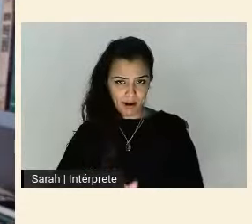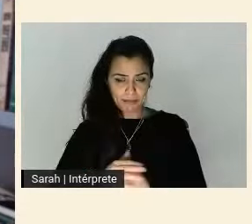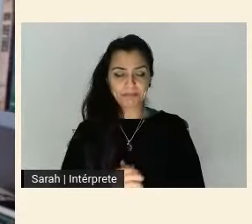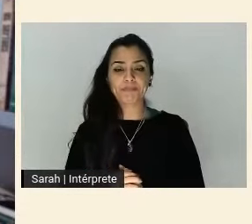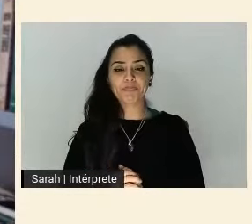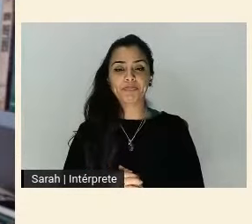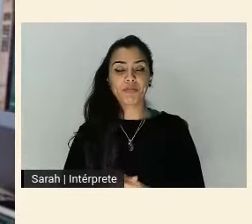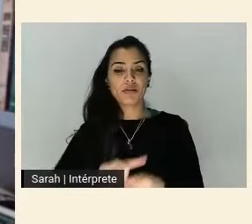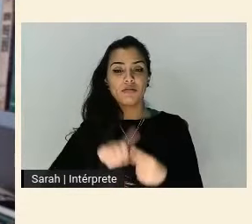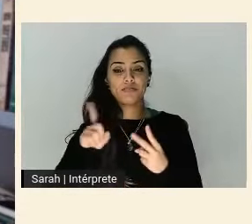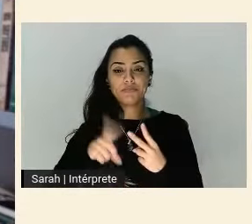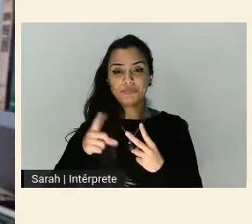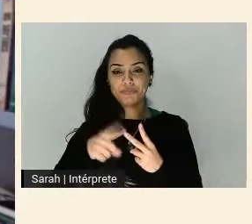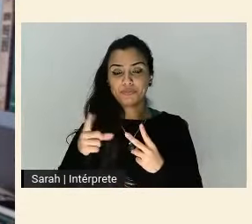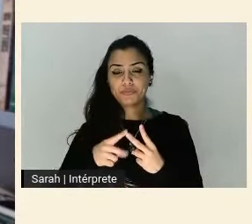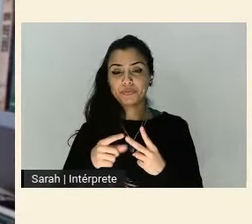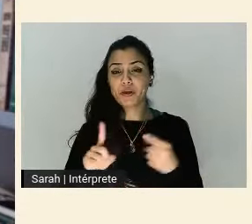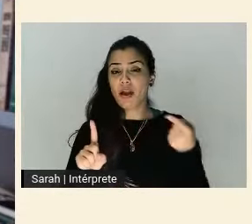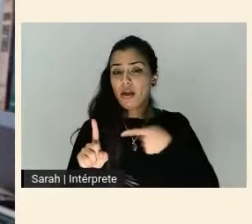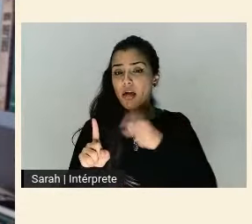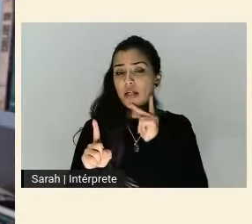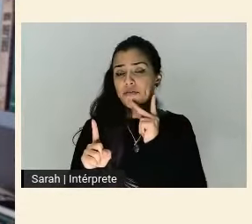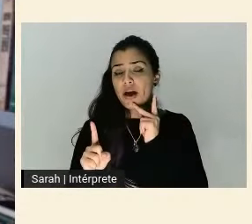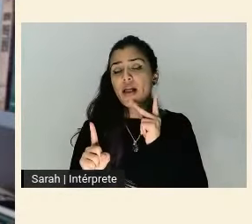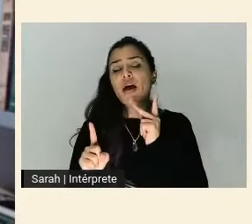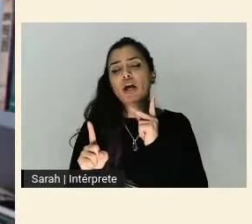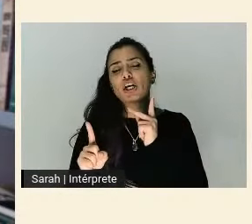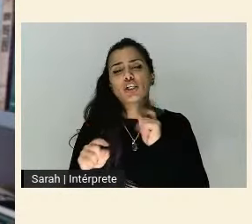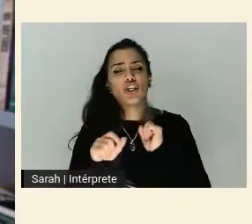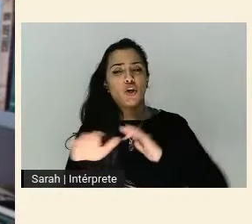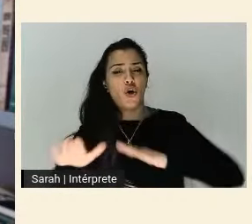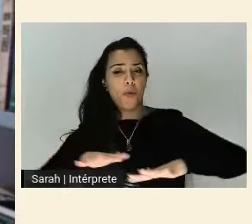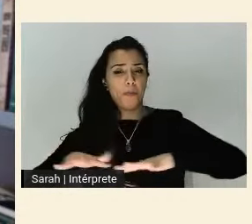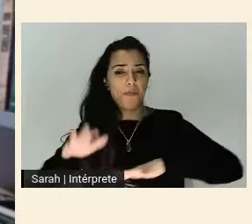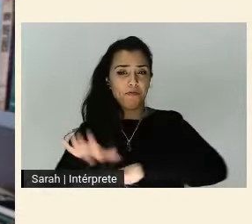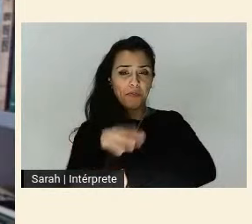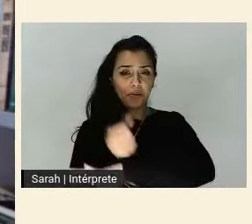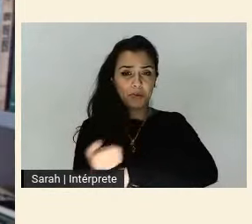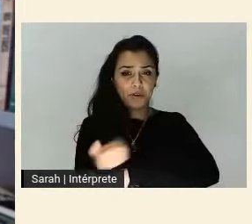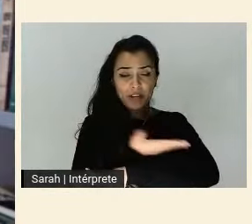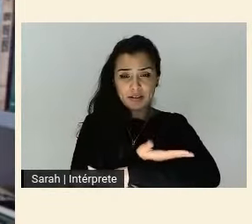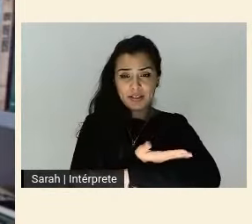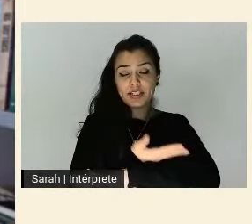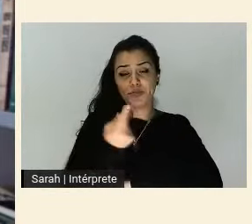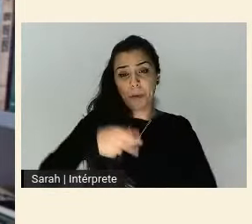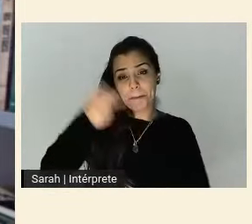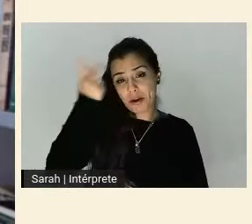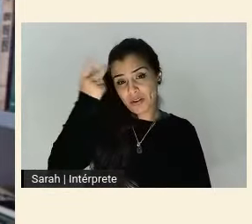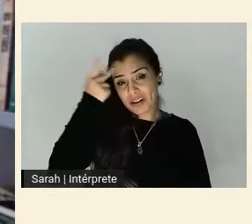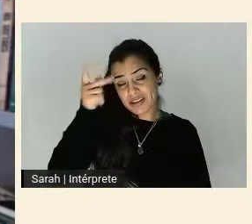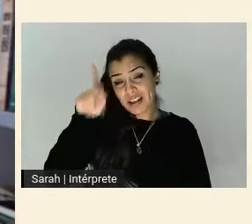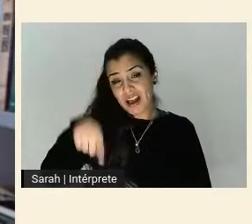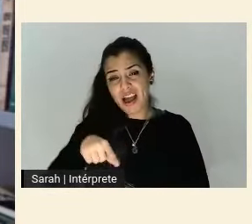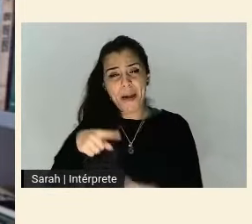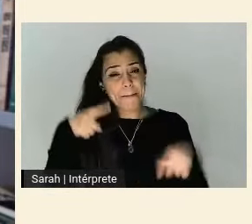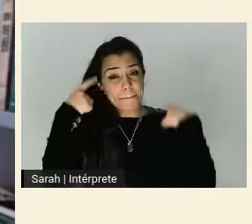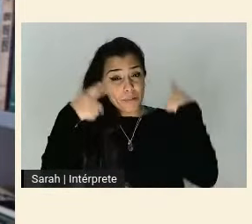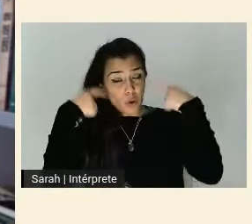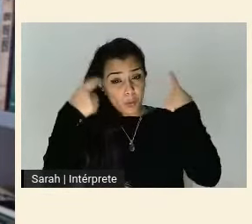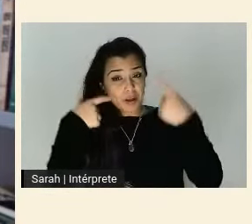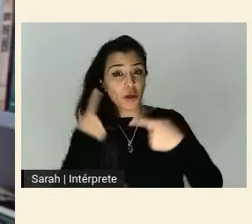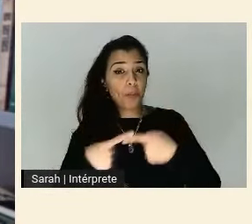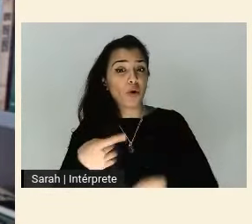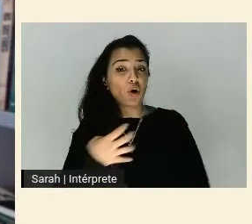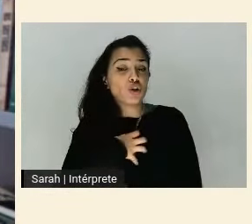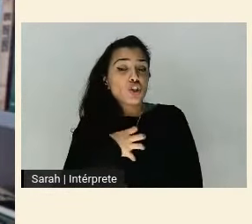vai considerar o modernismo paulista um formalismo, uma preocupação demasiada com a